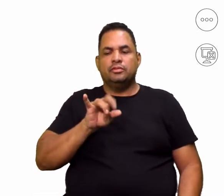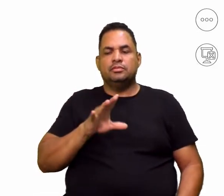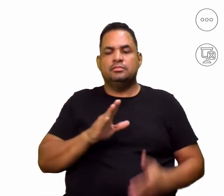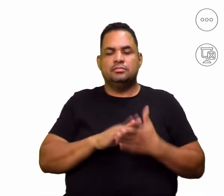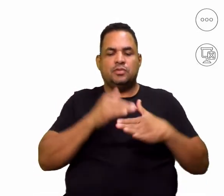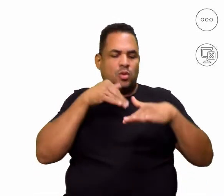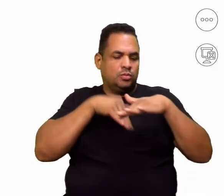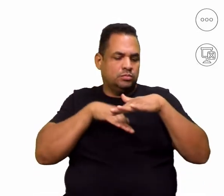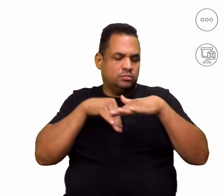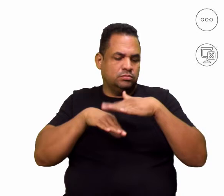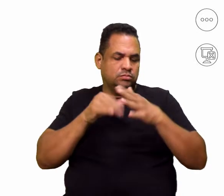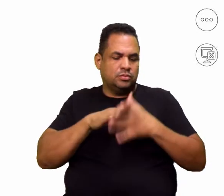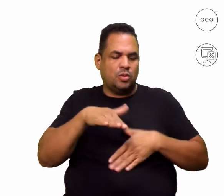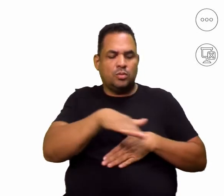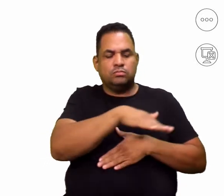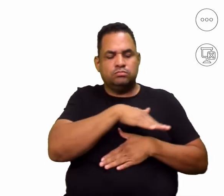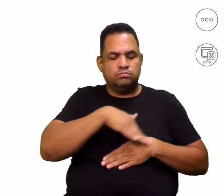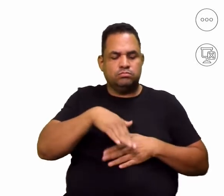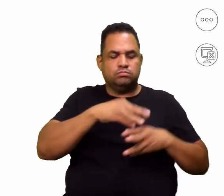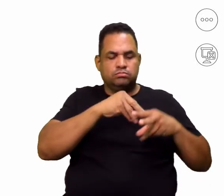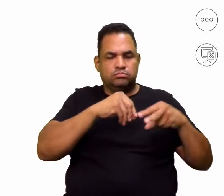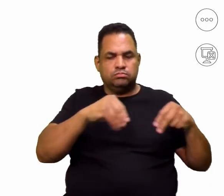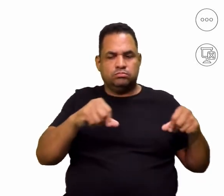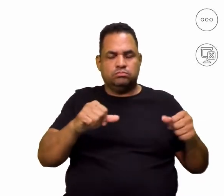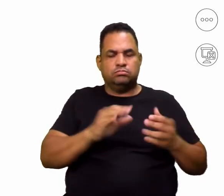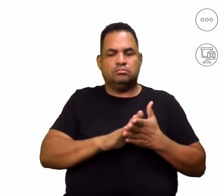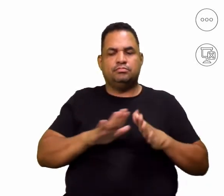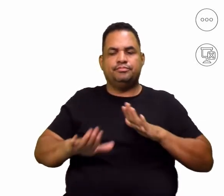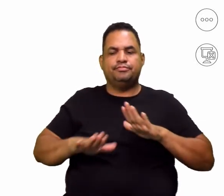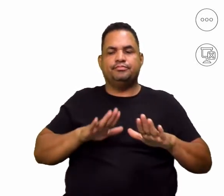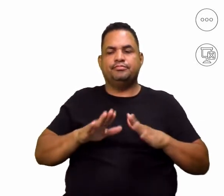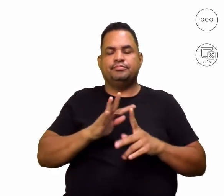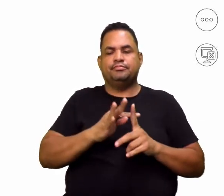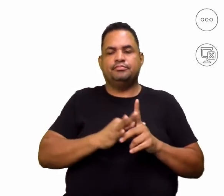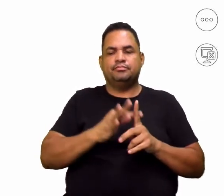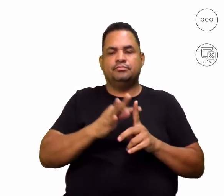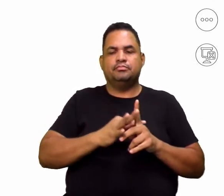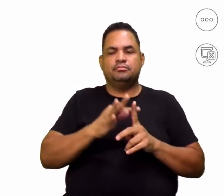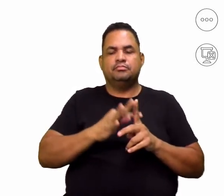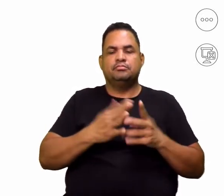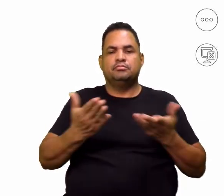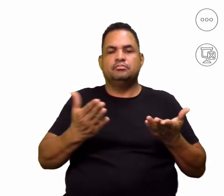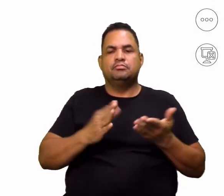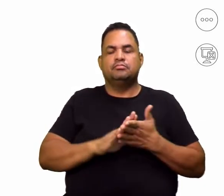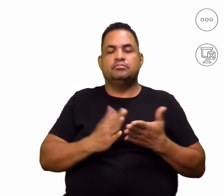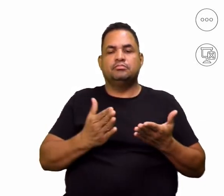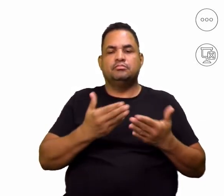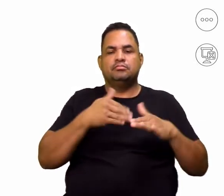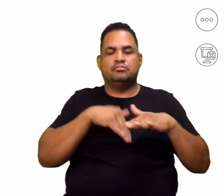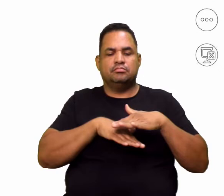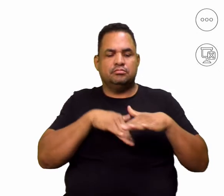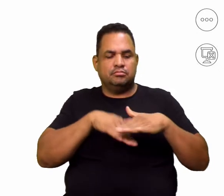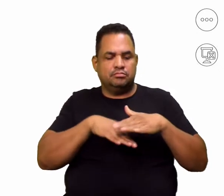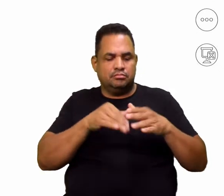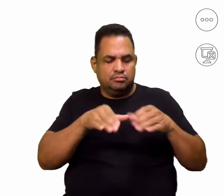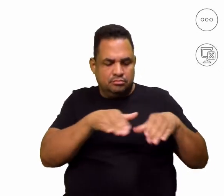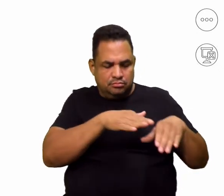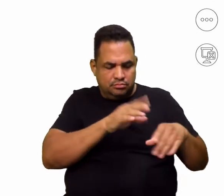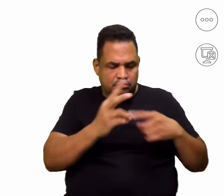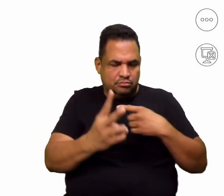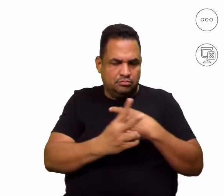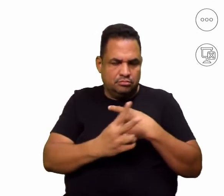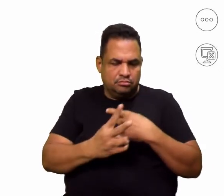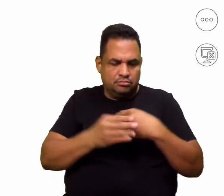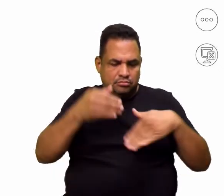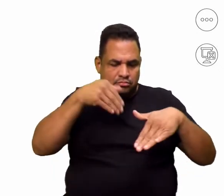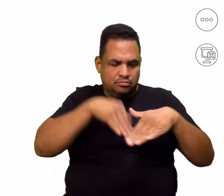depositar ovos no ambiente, certo? E dependendo da temperatura em que esses ovos vão ficar incubados, protegidos ali